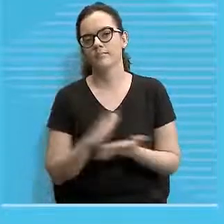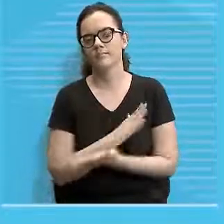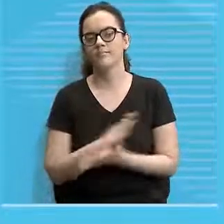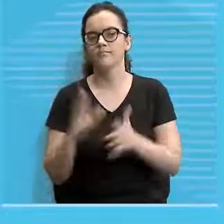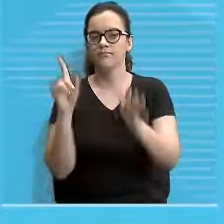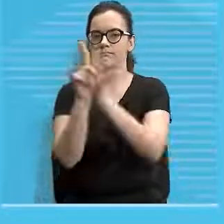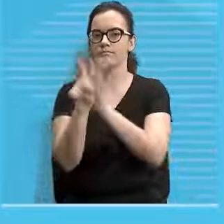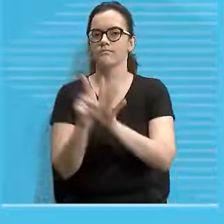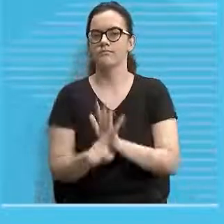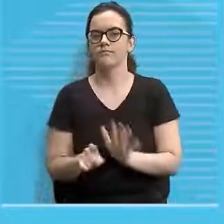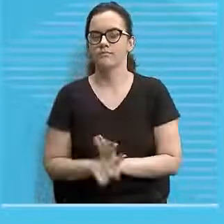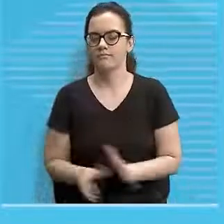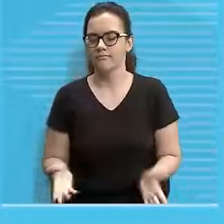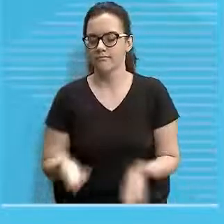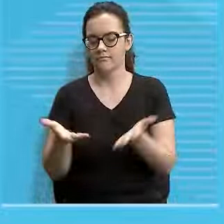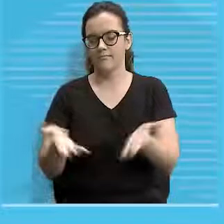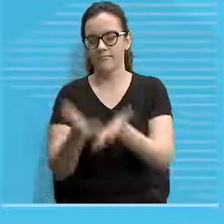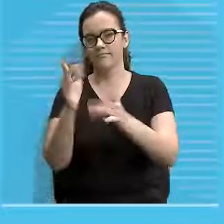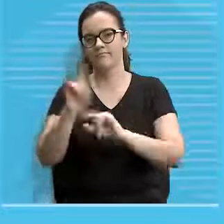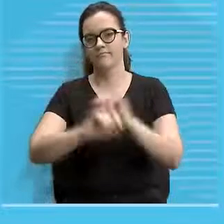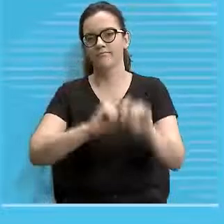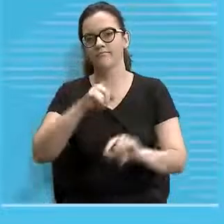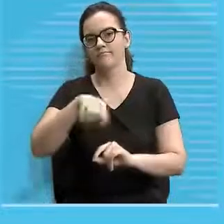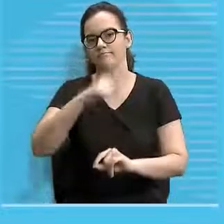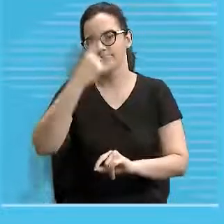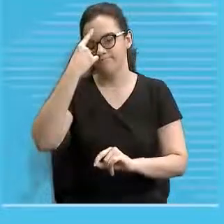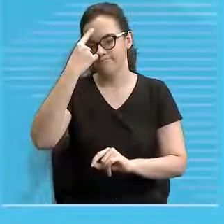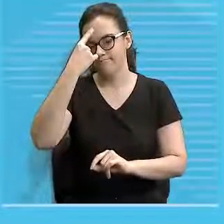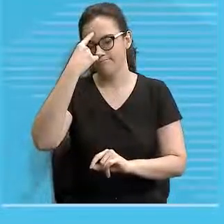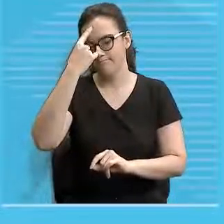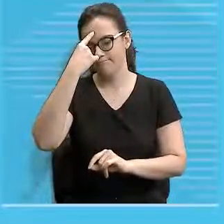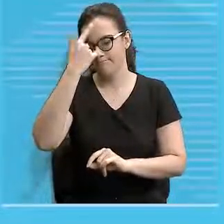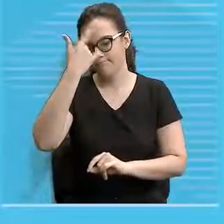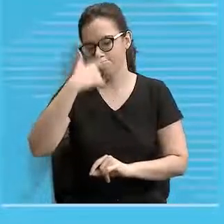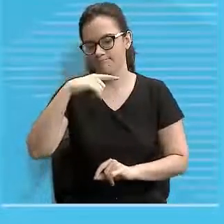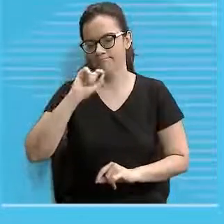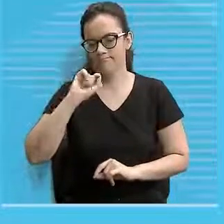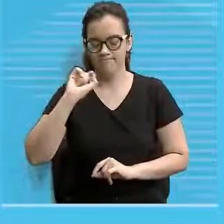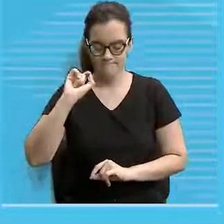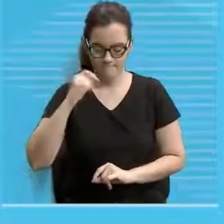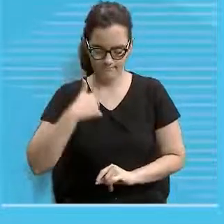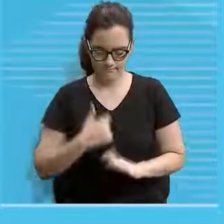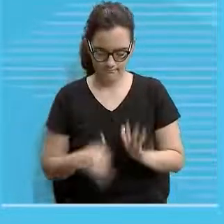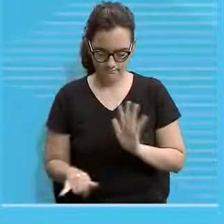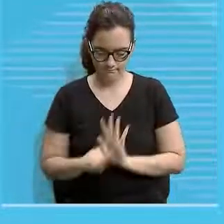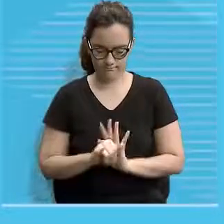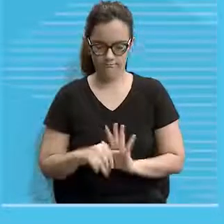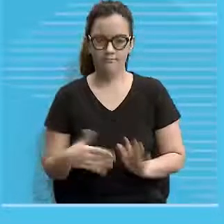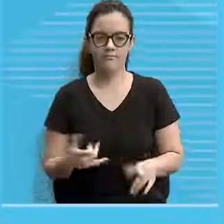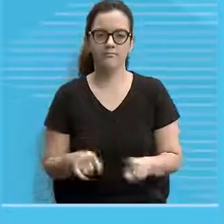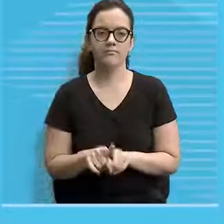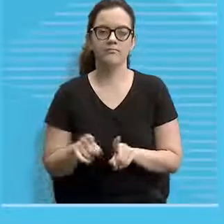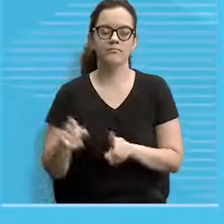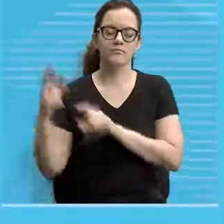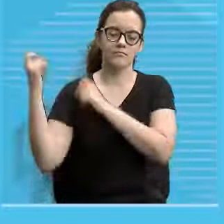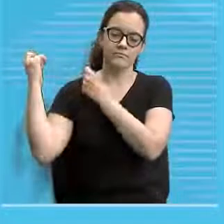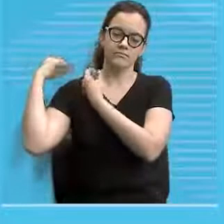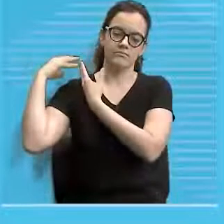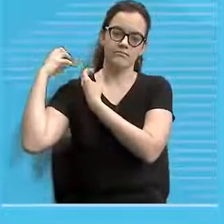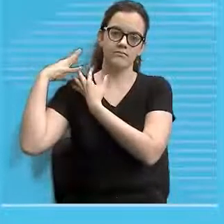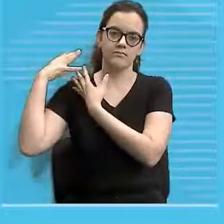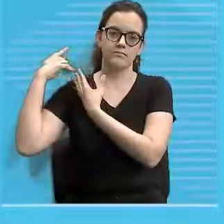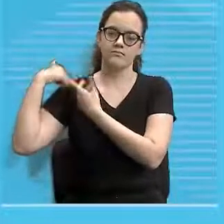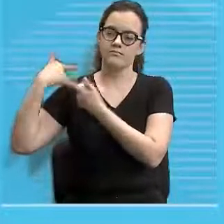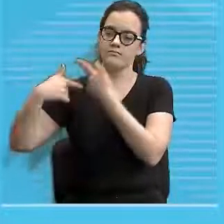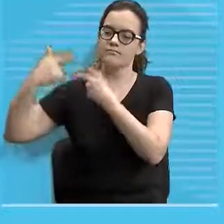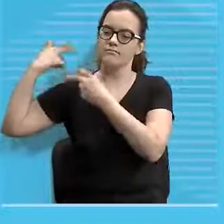educação que eu recebi, qual é a cultura que eu estou inserida, quais são os valores que foram compartilhados comigo desde